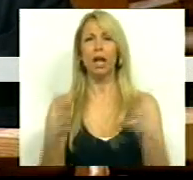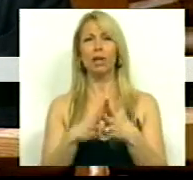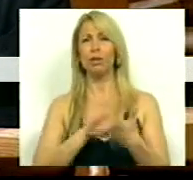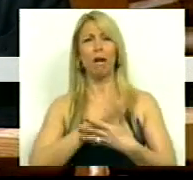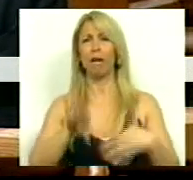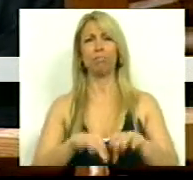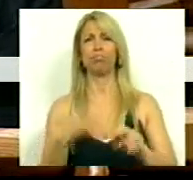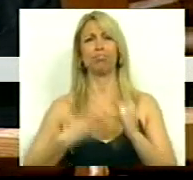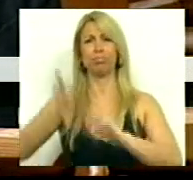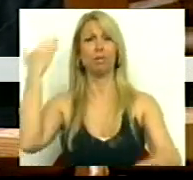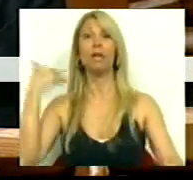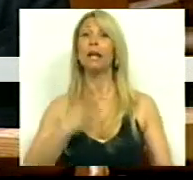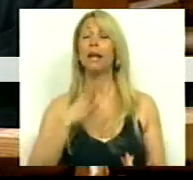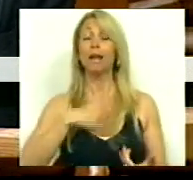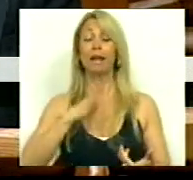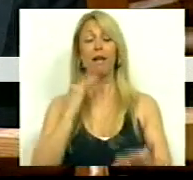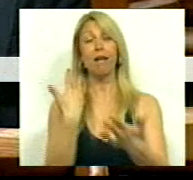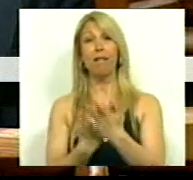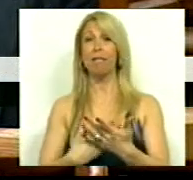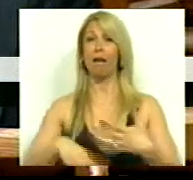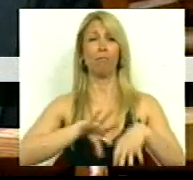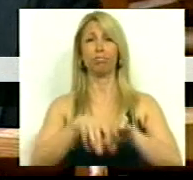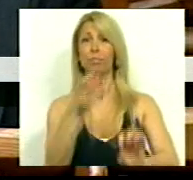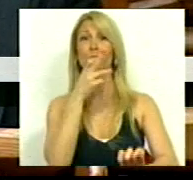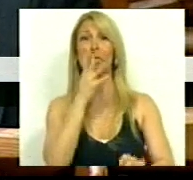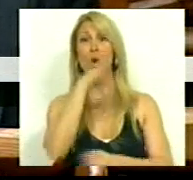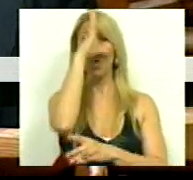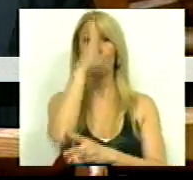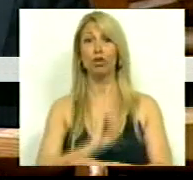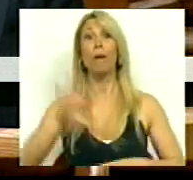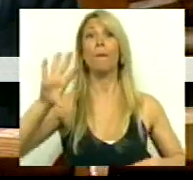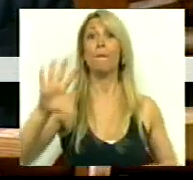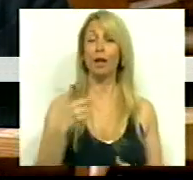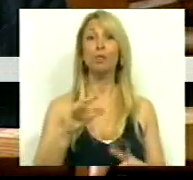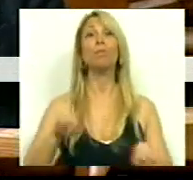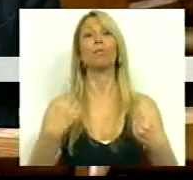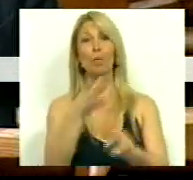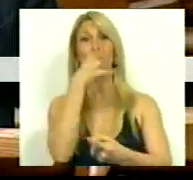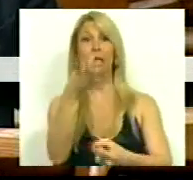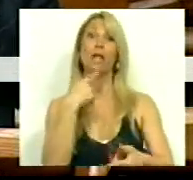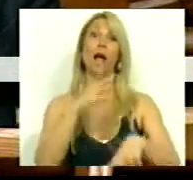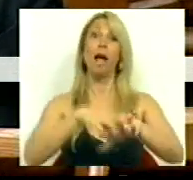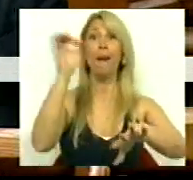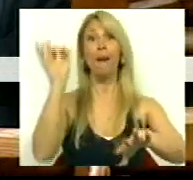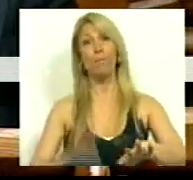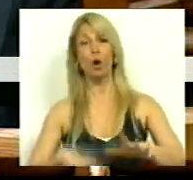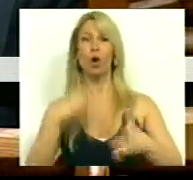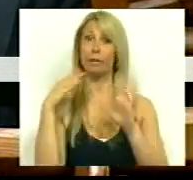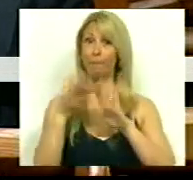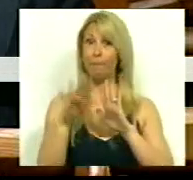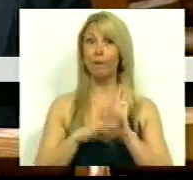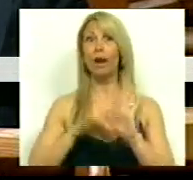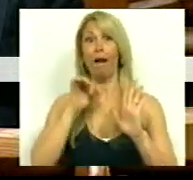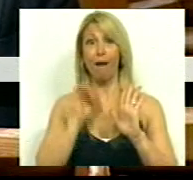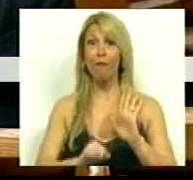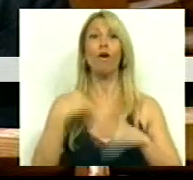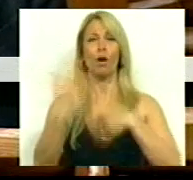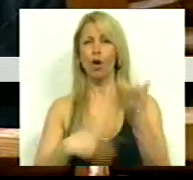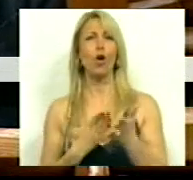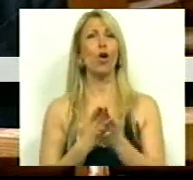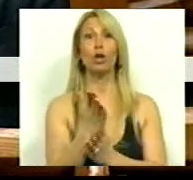Quer criar o caos no Estado e no país para encontrar pretexto para a continuação do seu programa de